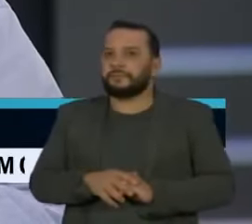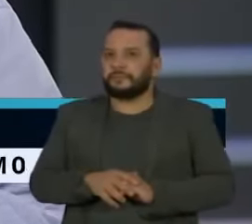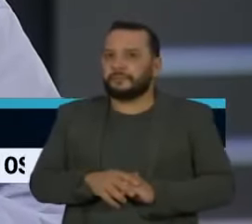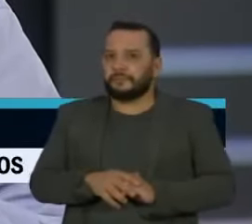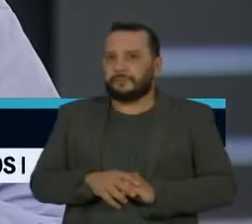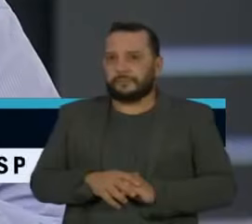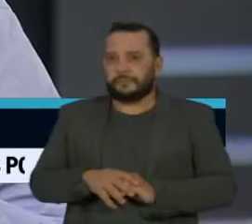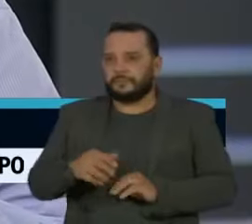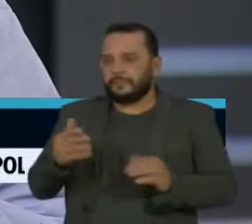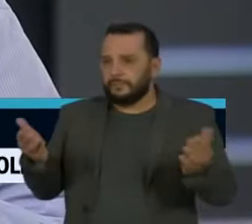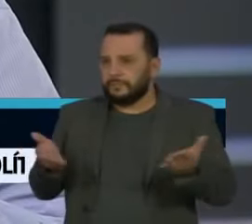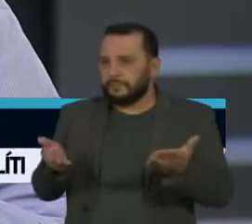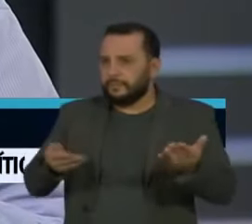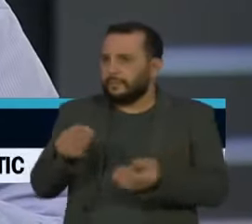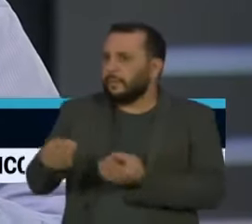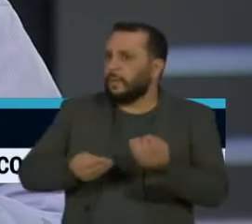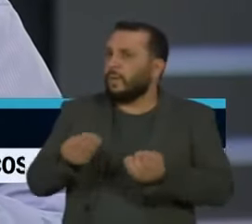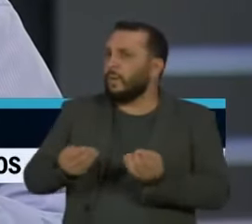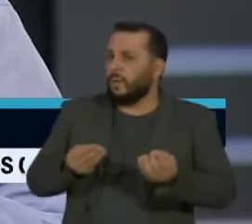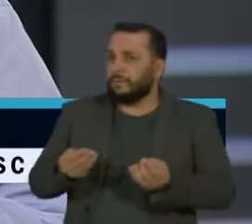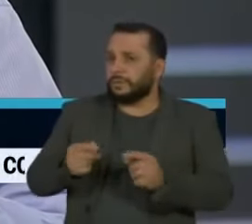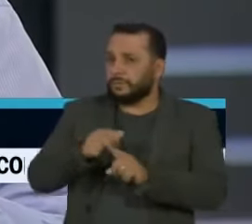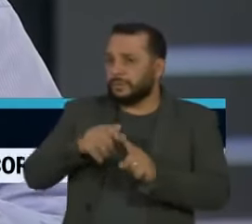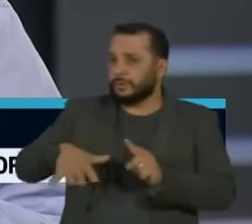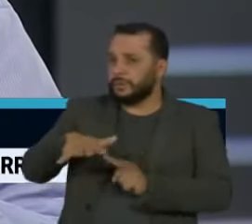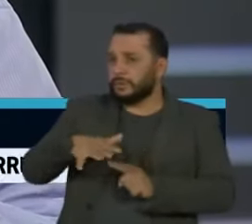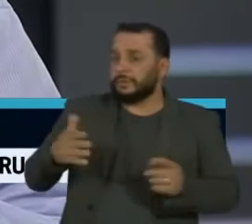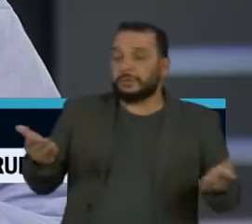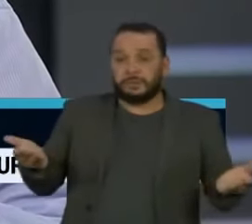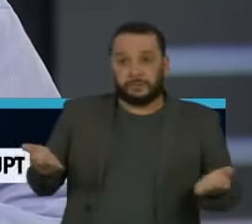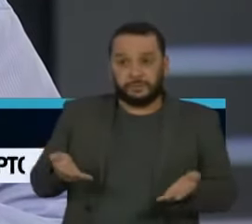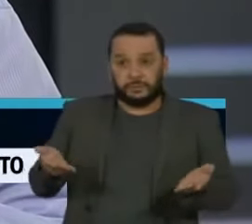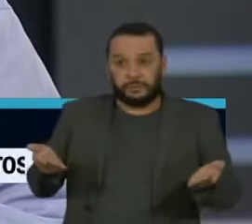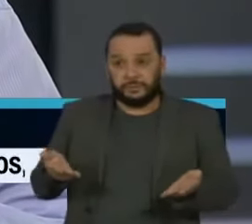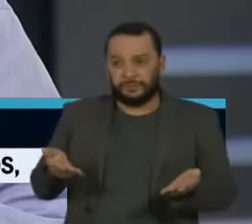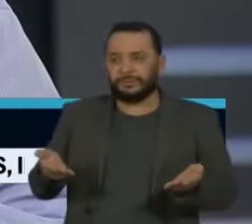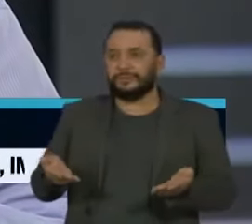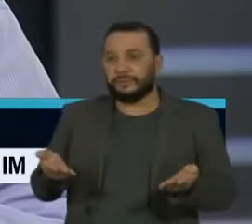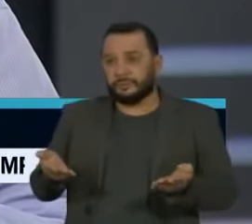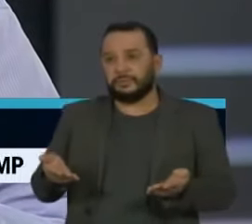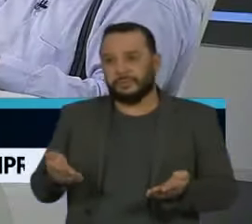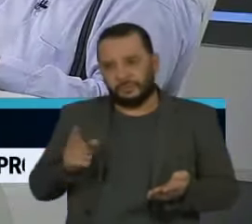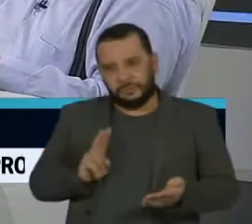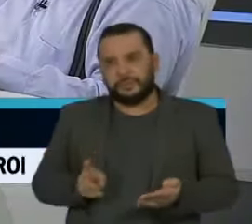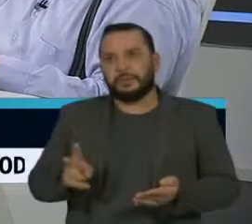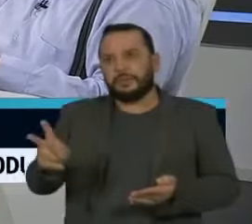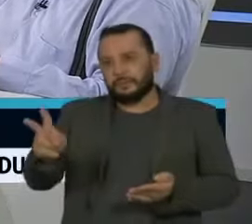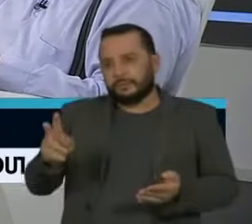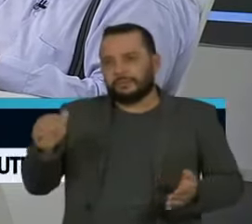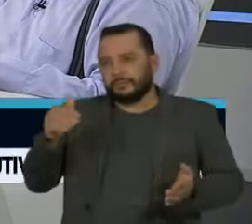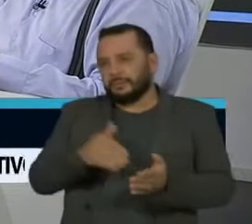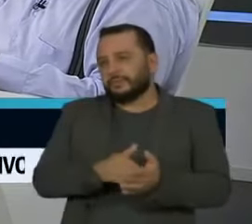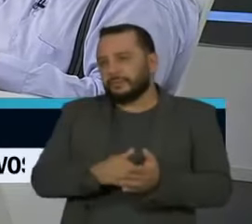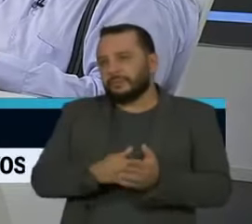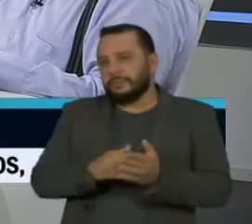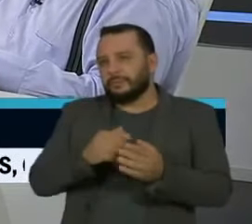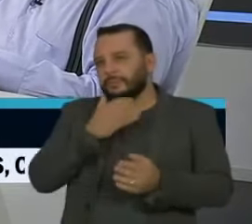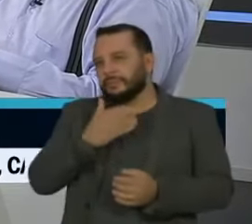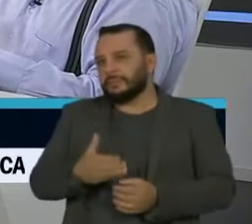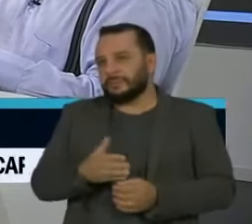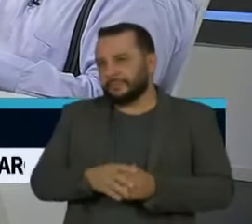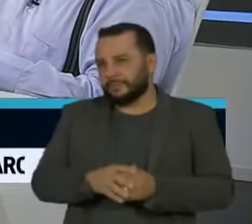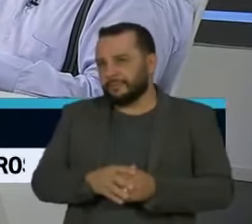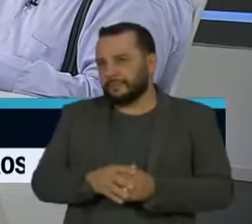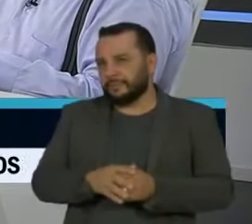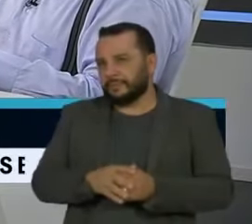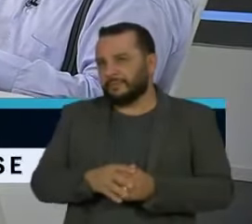mantidas as condições que nós temos hoje, eu acho que nós vamos continuar com esse cenário até o final deste ano. Mas